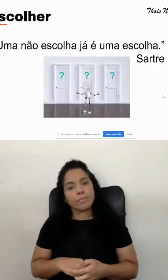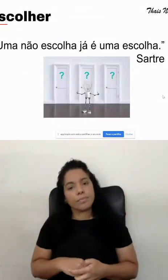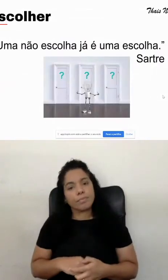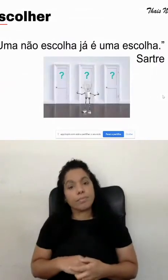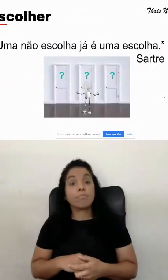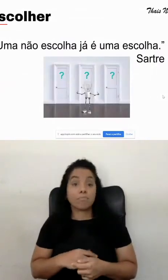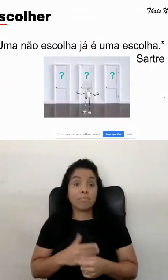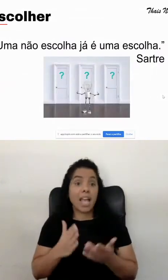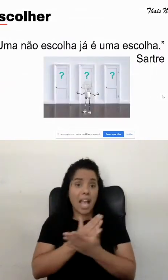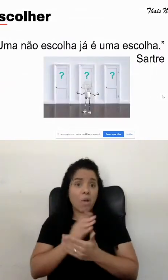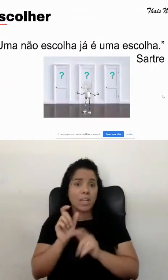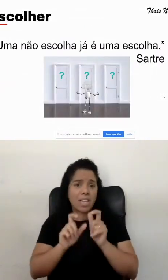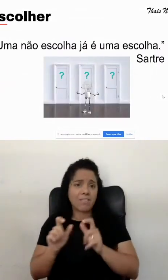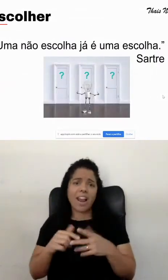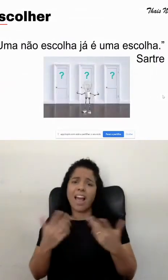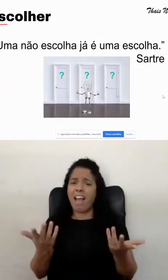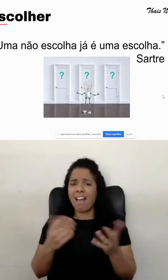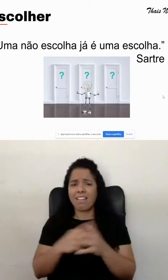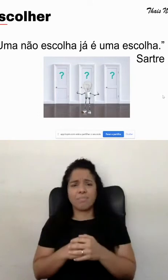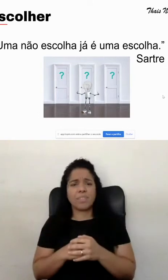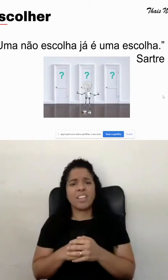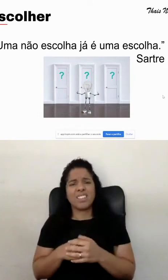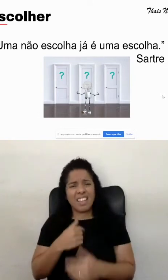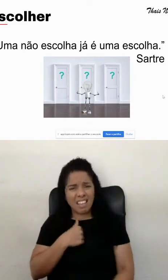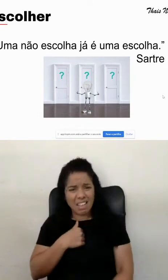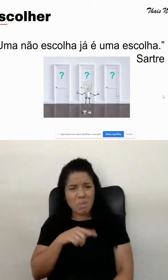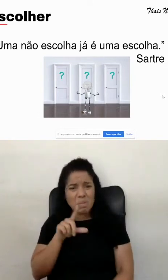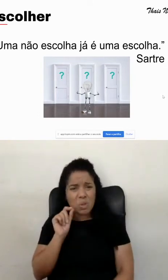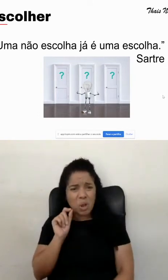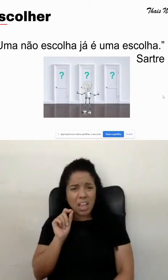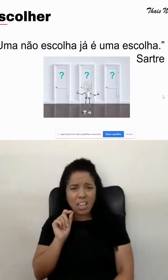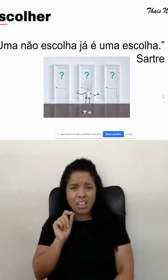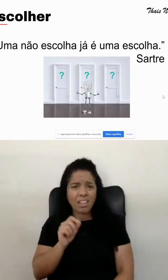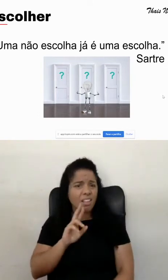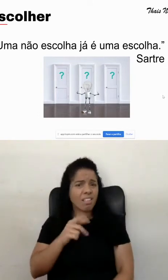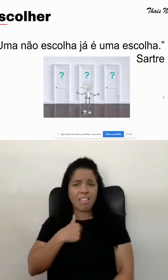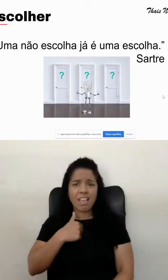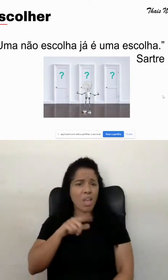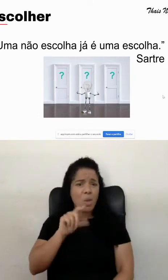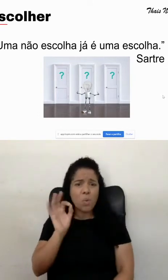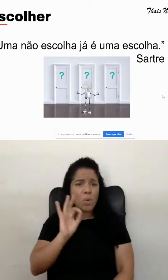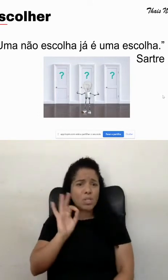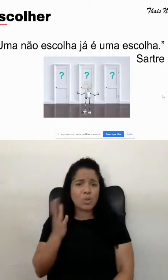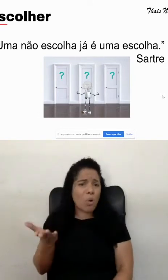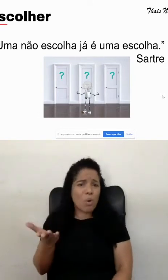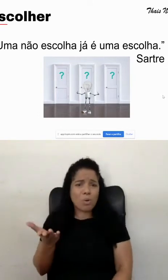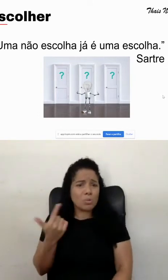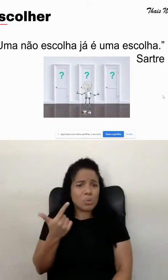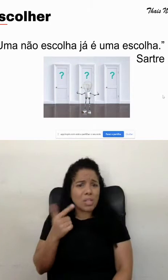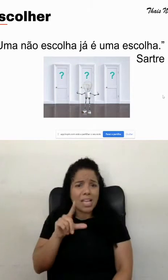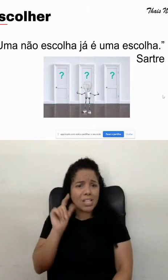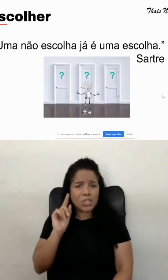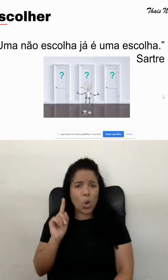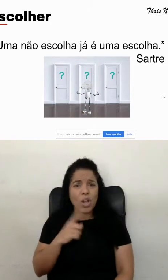Aí alguém pode falar, eu escolher, mas eu não escolho, né? Eu não tenho escolha. E